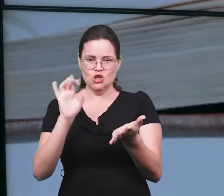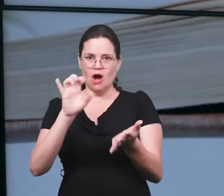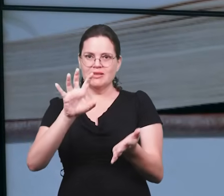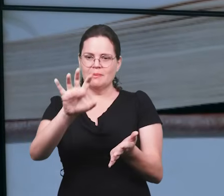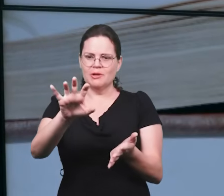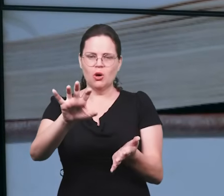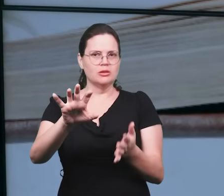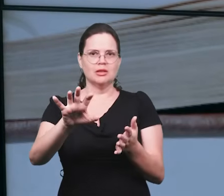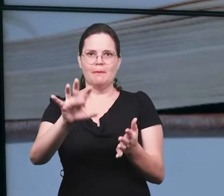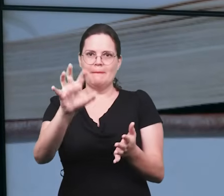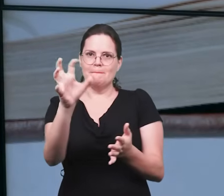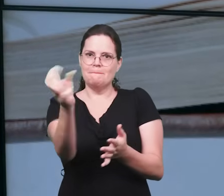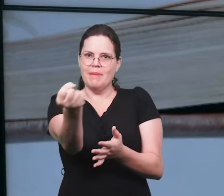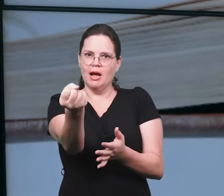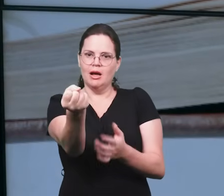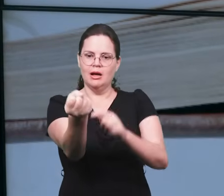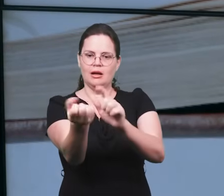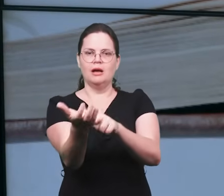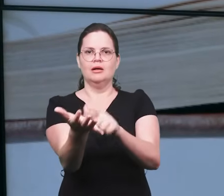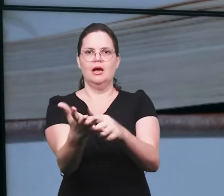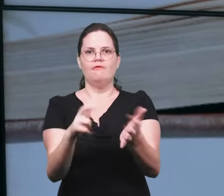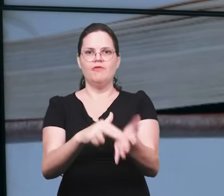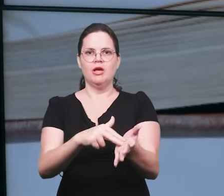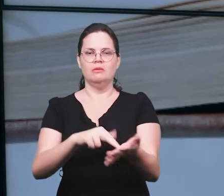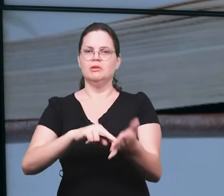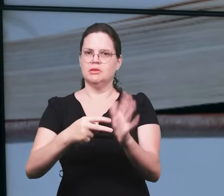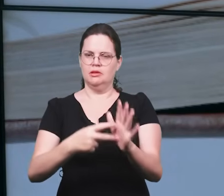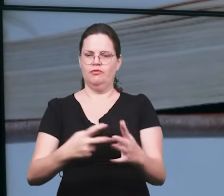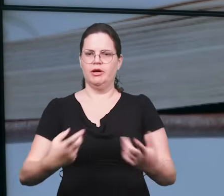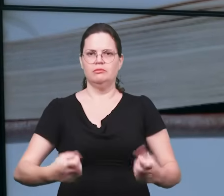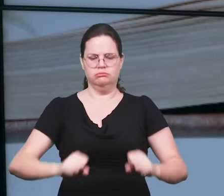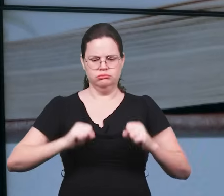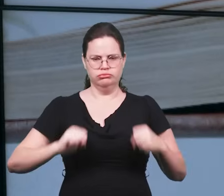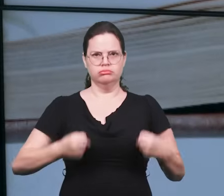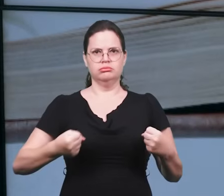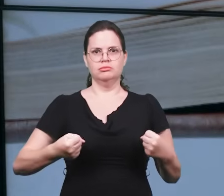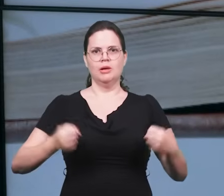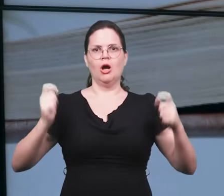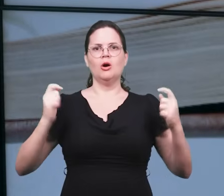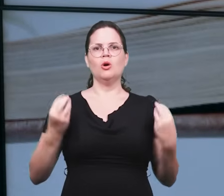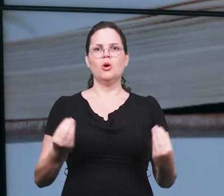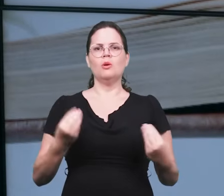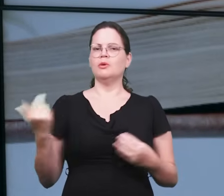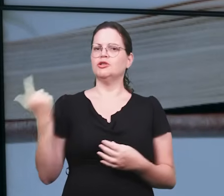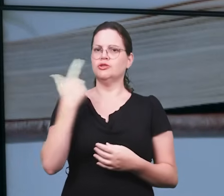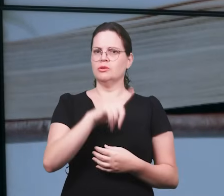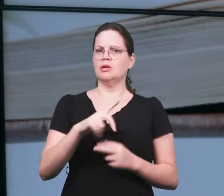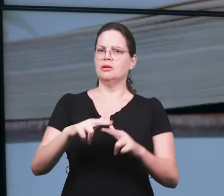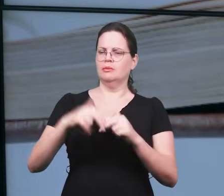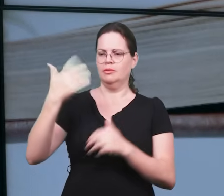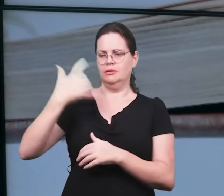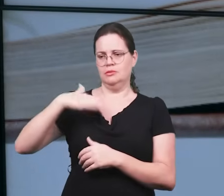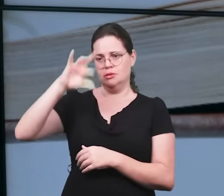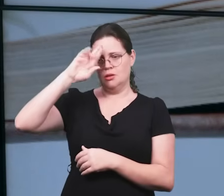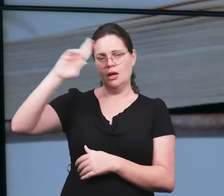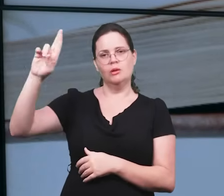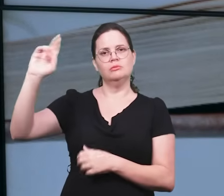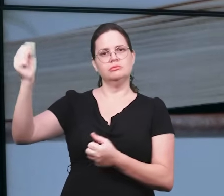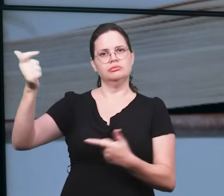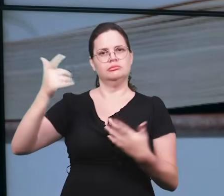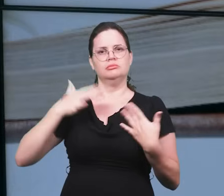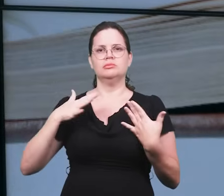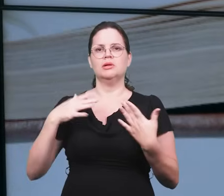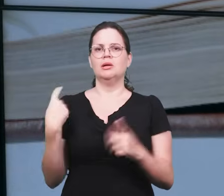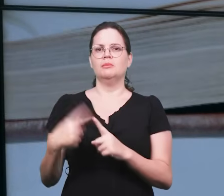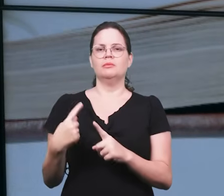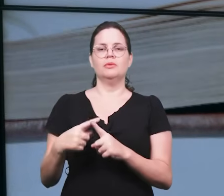com a palma da mão, você tem firmeza. E essa firmeza nós alcançamos no Senhor. Em tudo aquilo que o Senhor nos dá